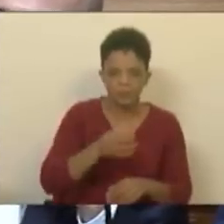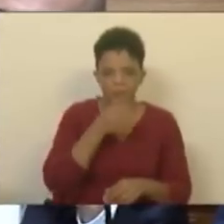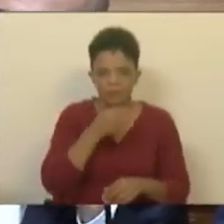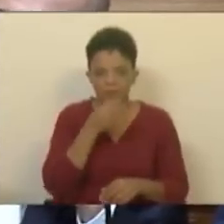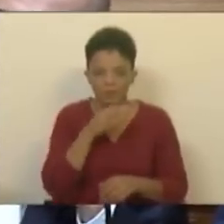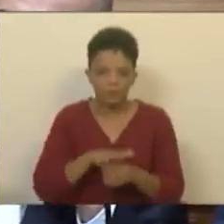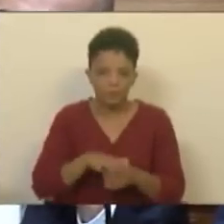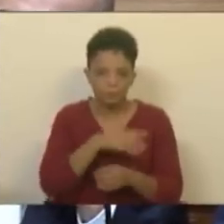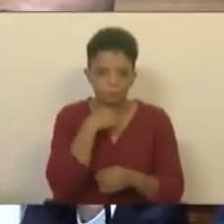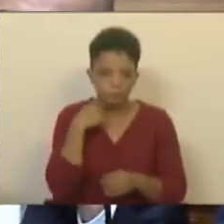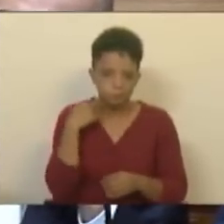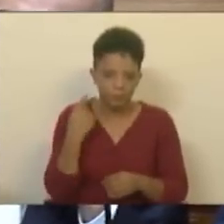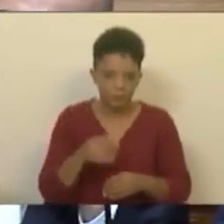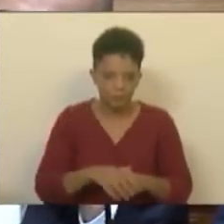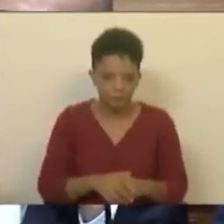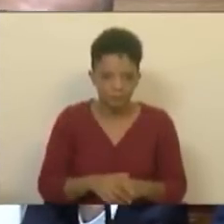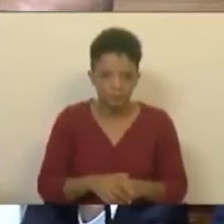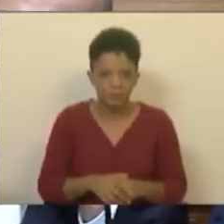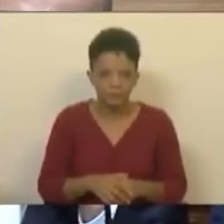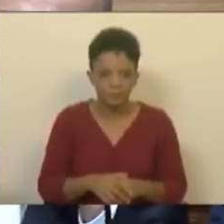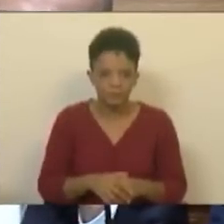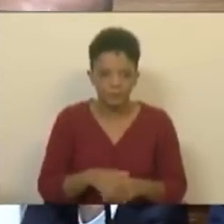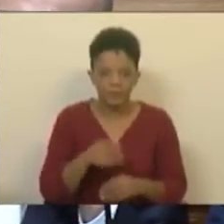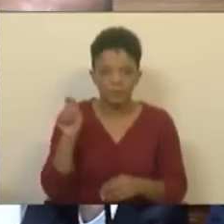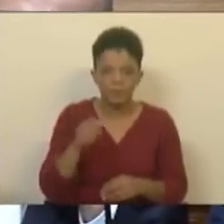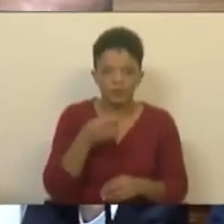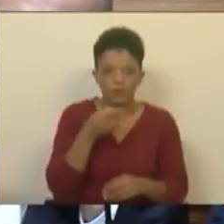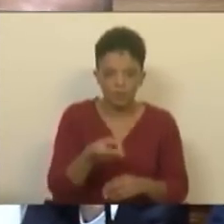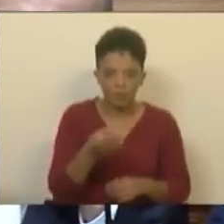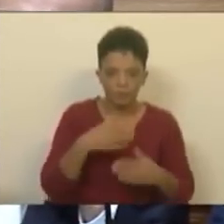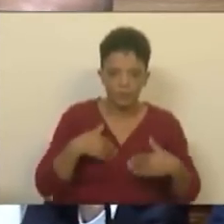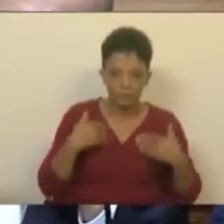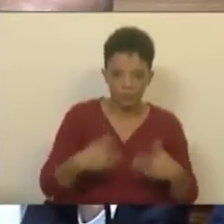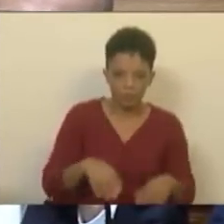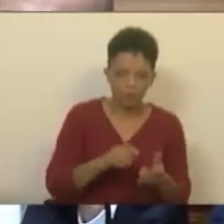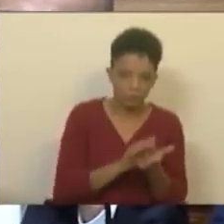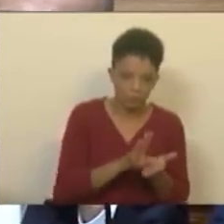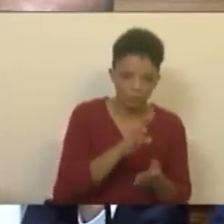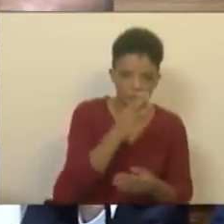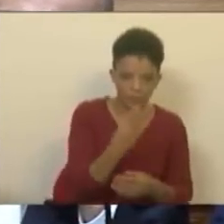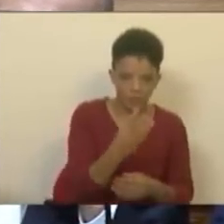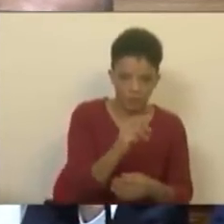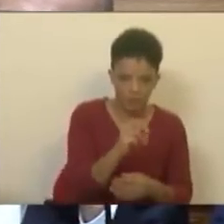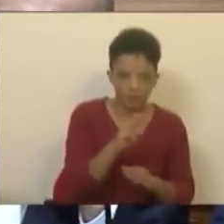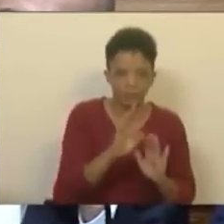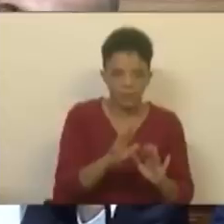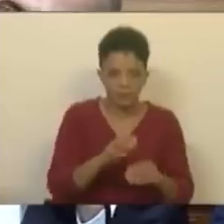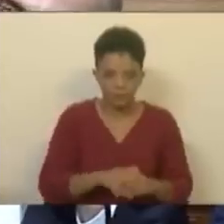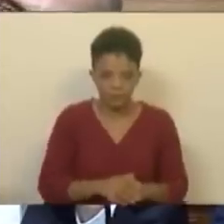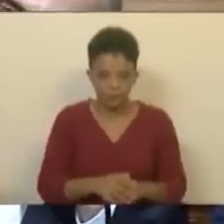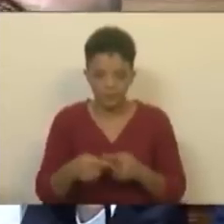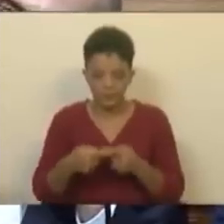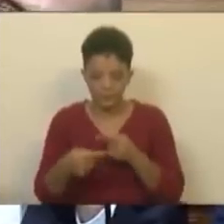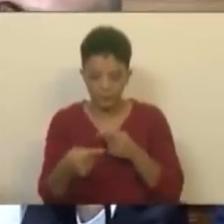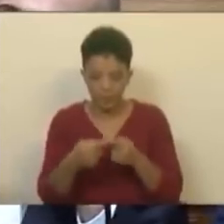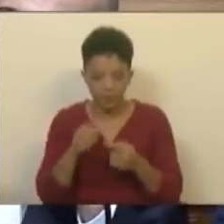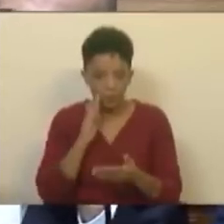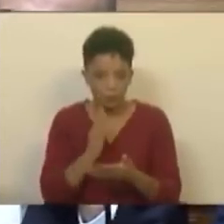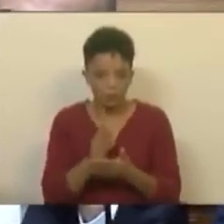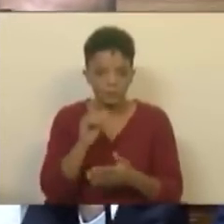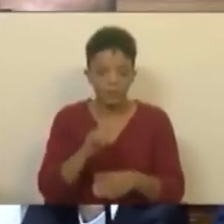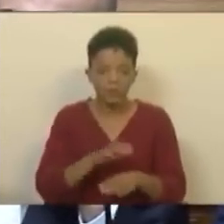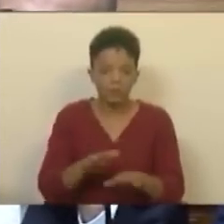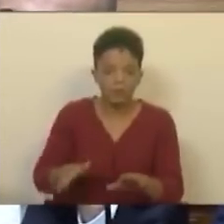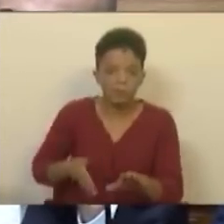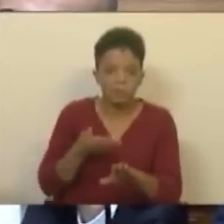no caso raríssimo que é a ver transmissões em 9 meses mas por por exemplo da desta última semana e na sequência da noção